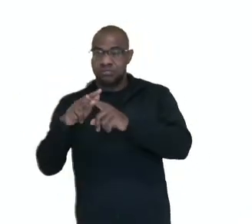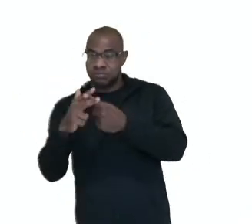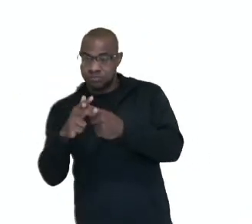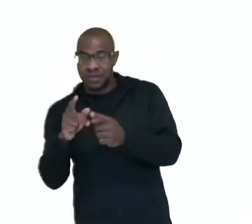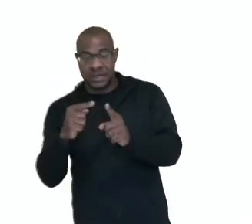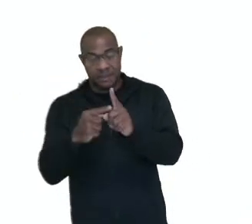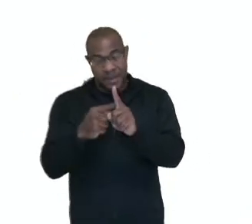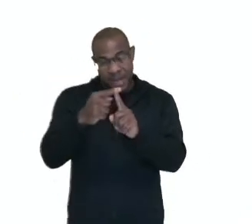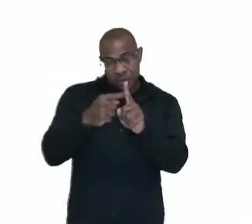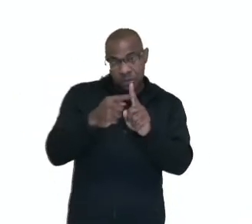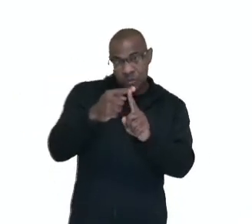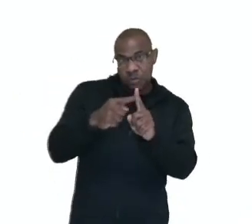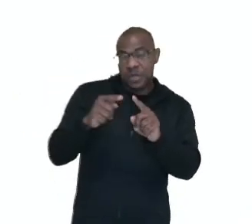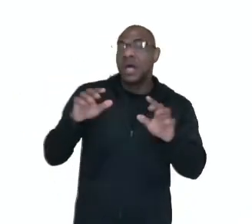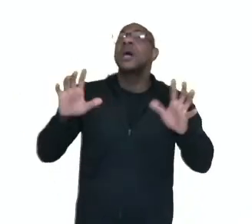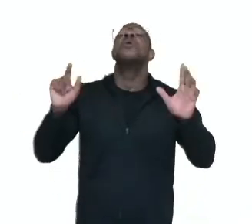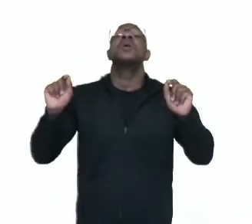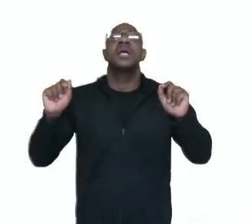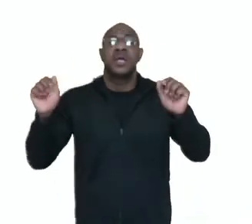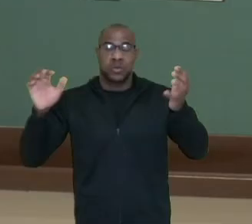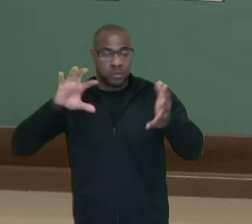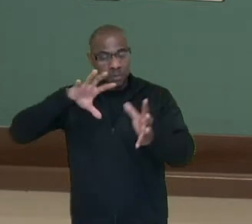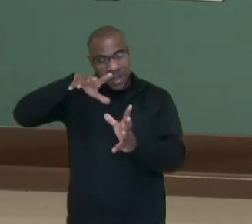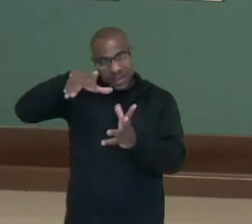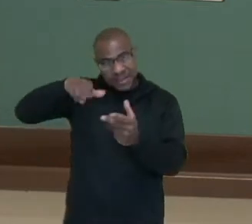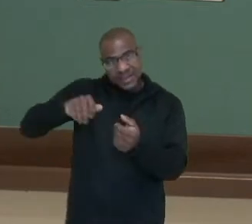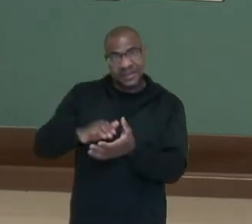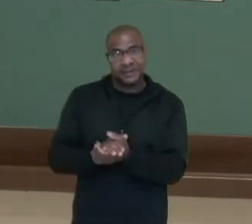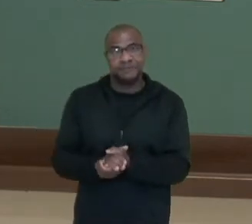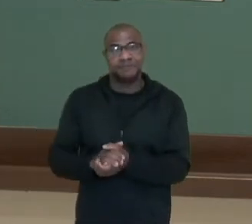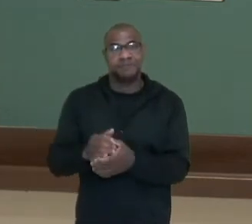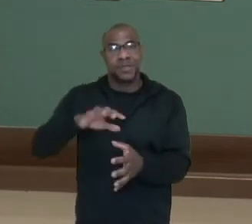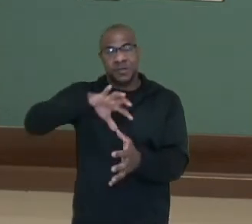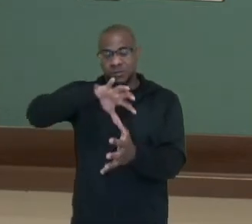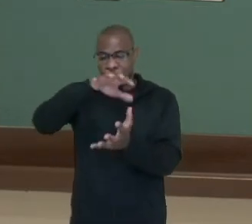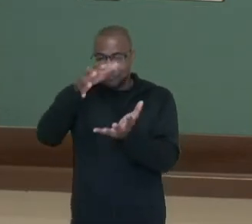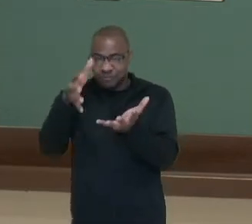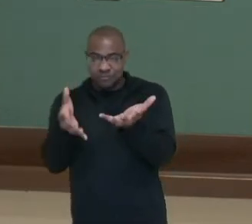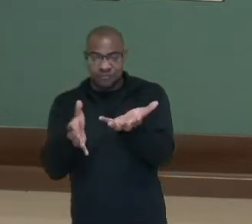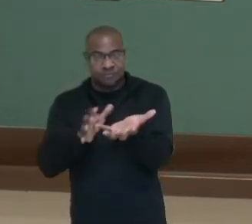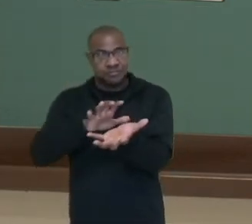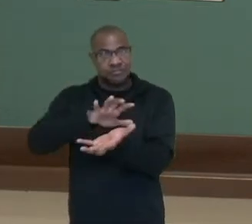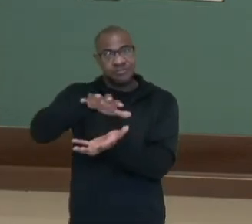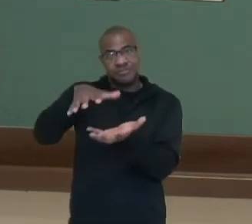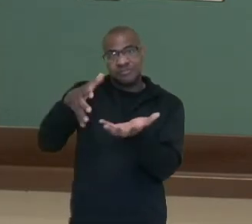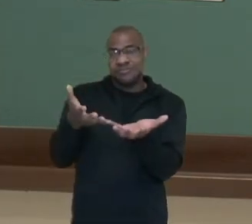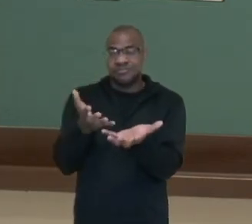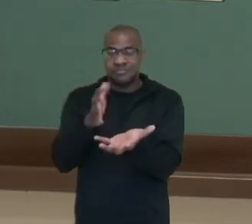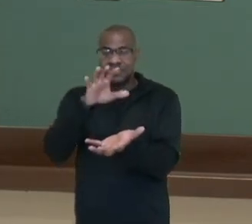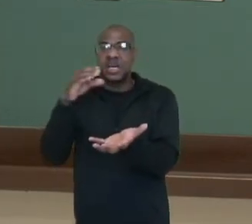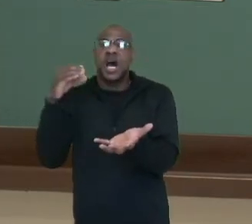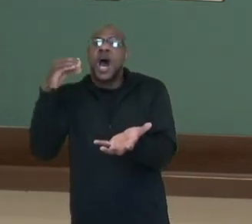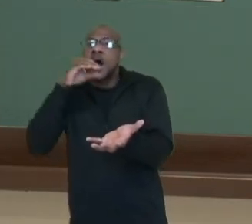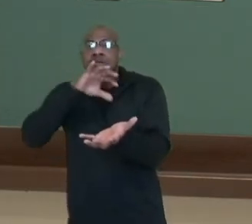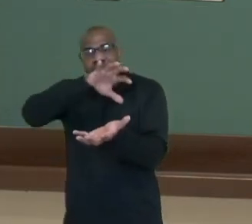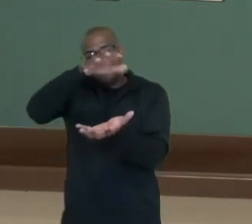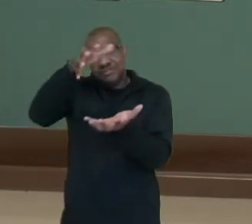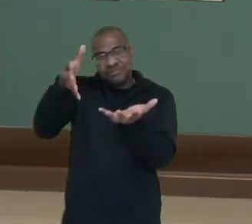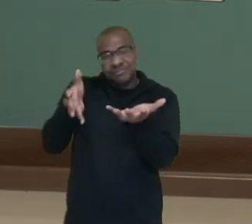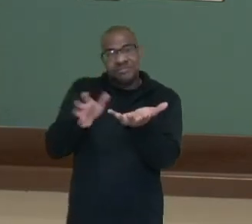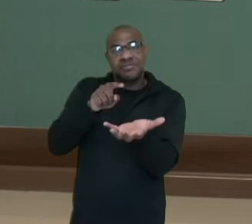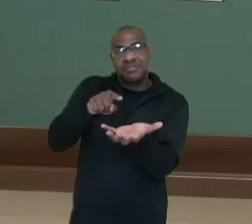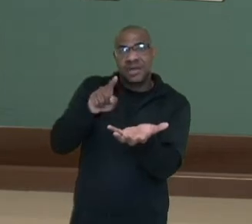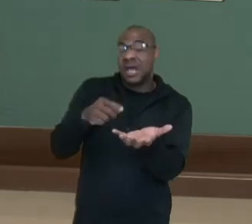planeta. Por meio do quê? Do efeito estufa, isso mesmo. Lembra que a professora acabou de falar que o efeito estufa é naturalmente